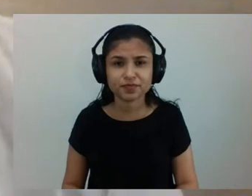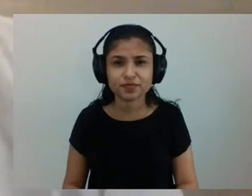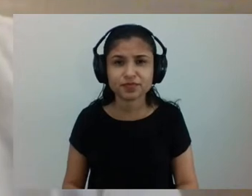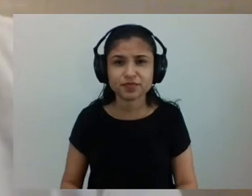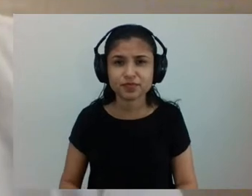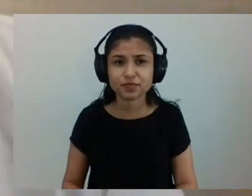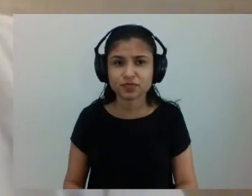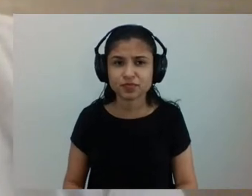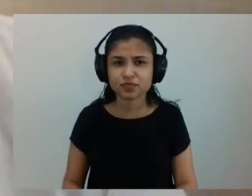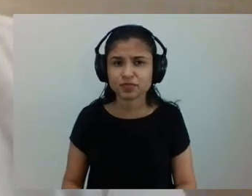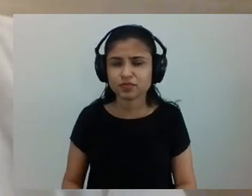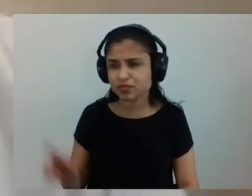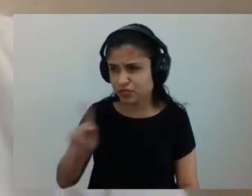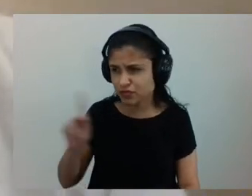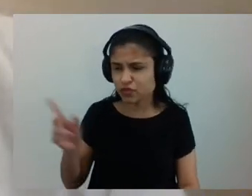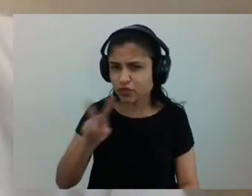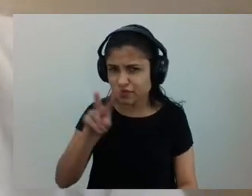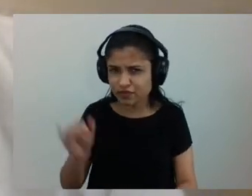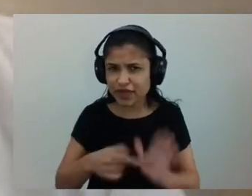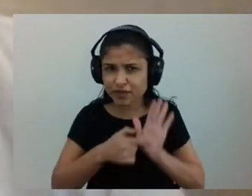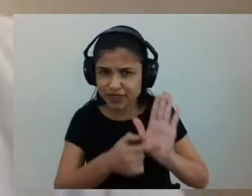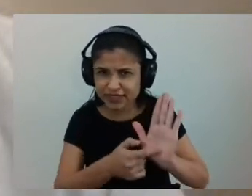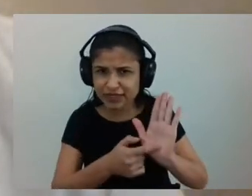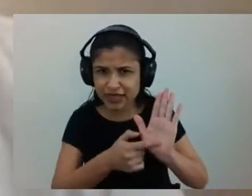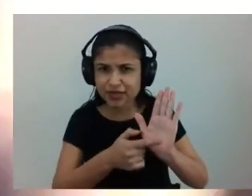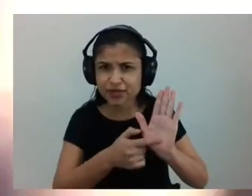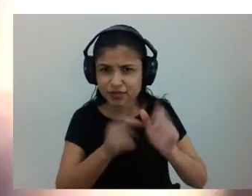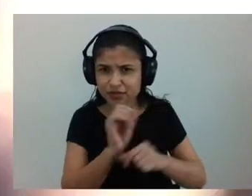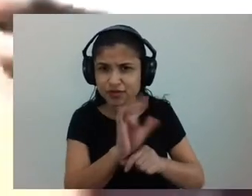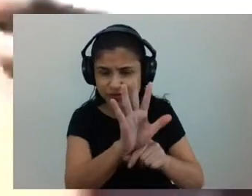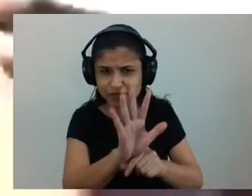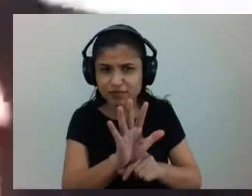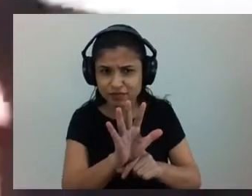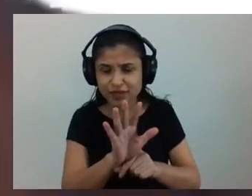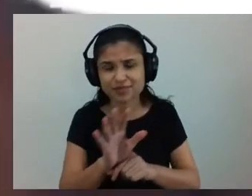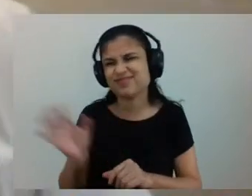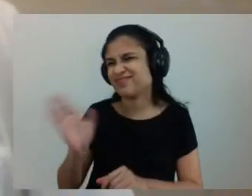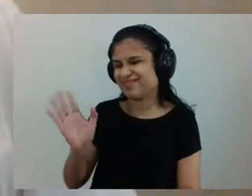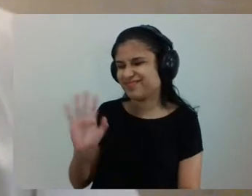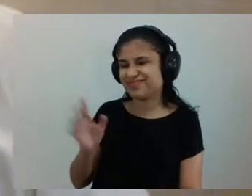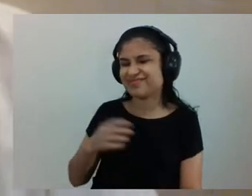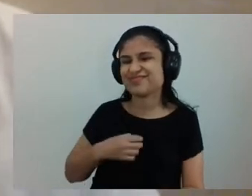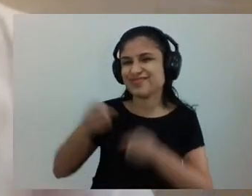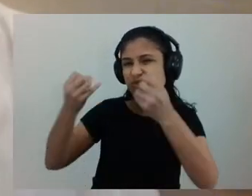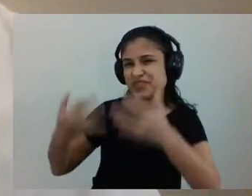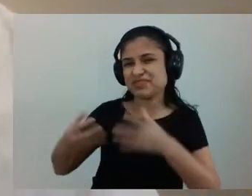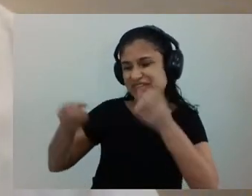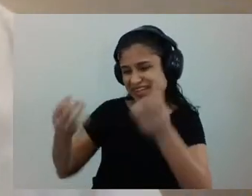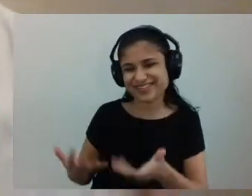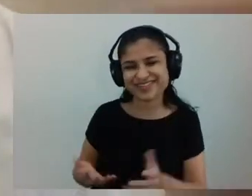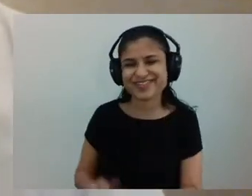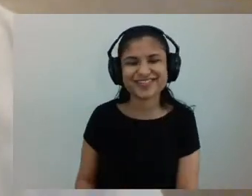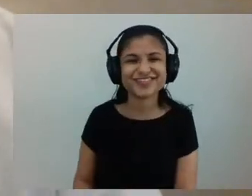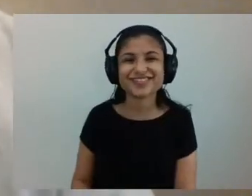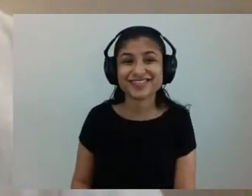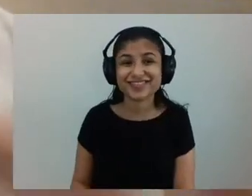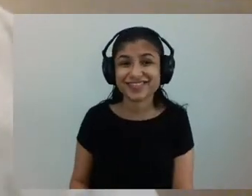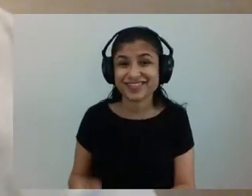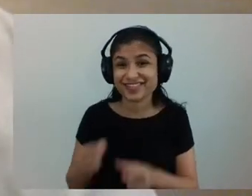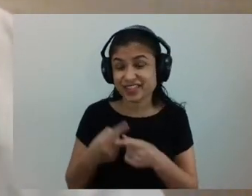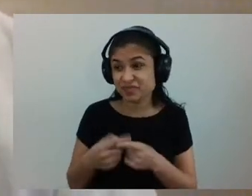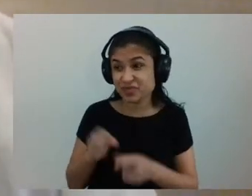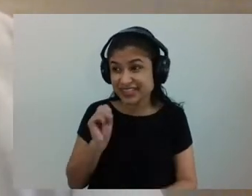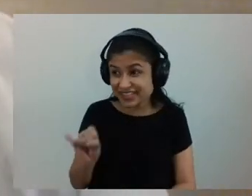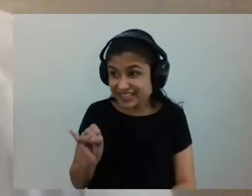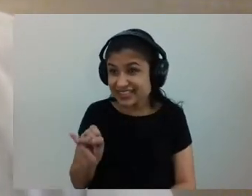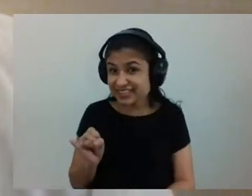apresentação? Não, sou oral. Então tá bem. Vamos não, lá. Porque senão seria melhor já